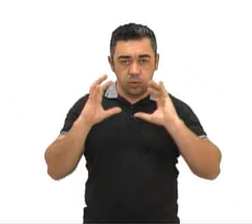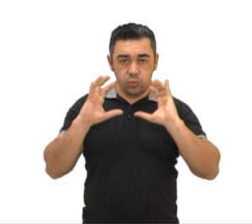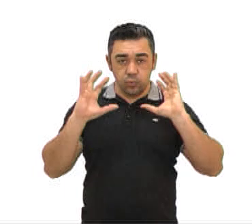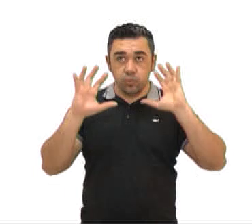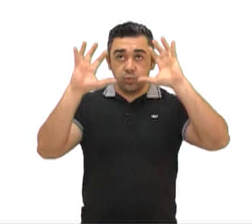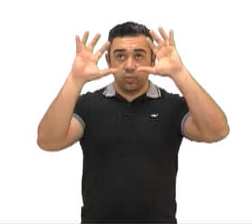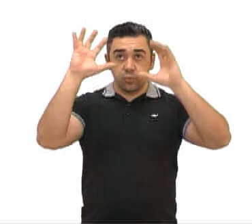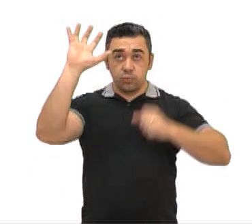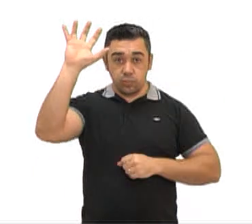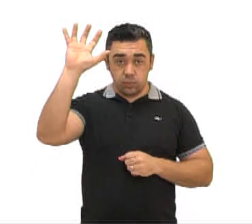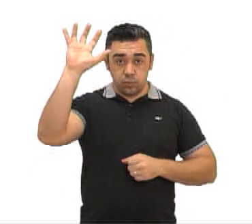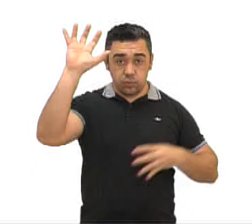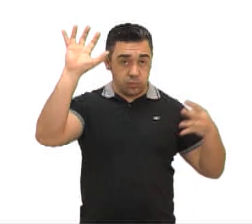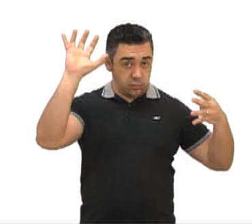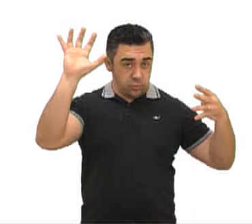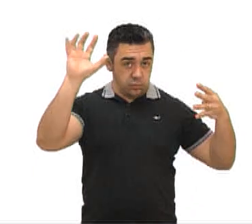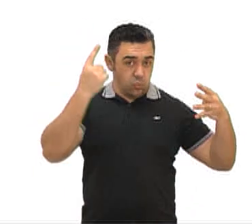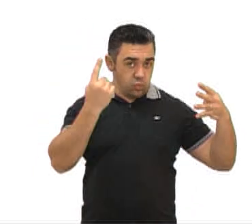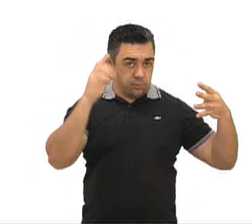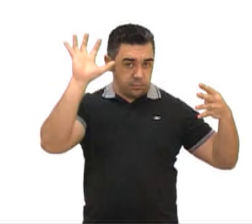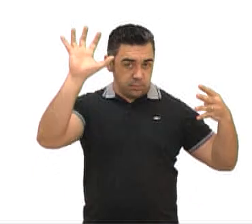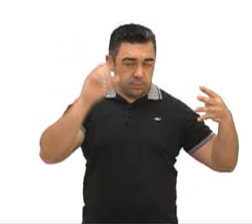bola com uma das mãos só.